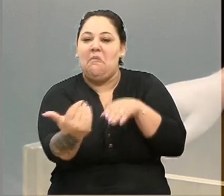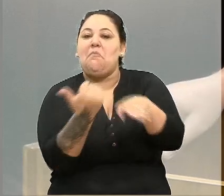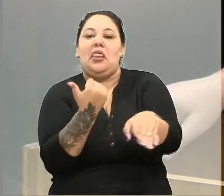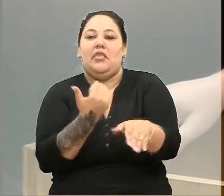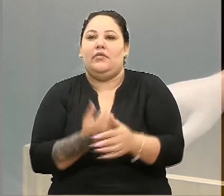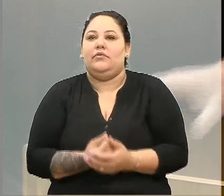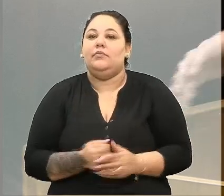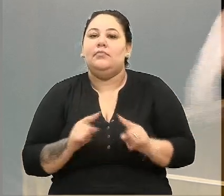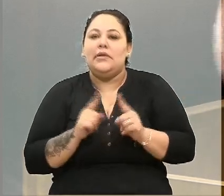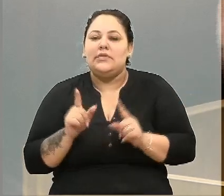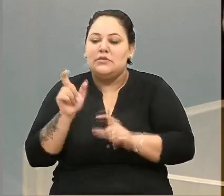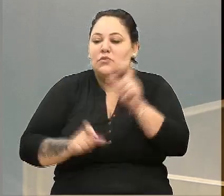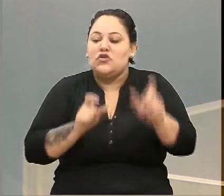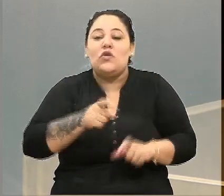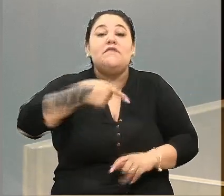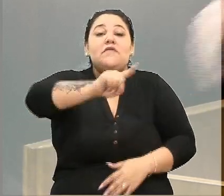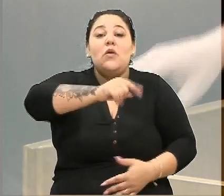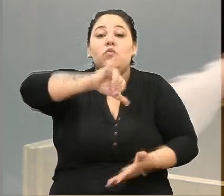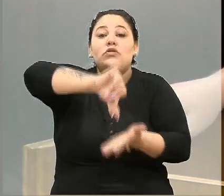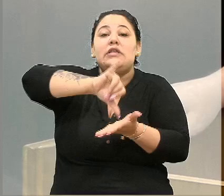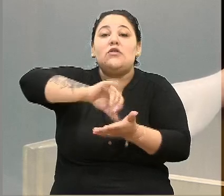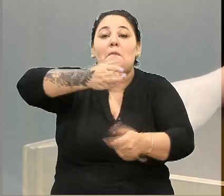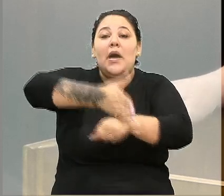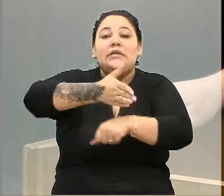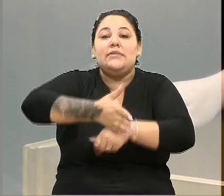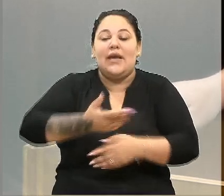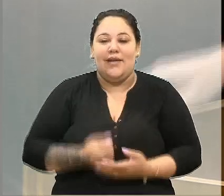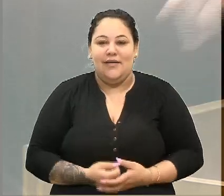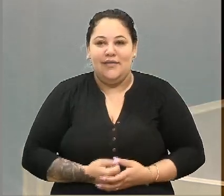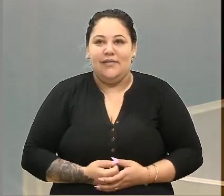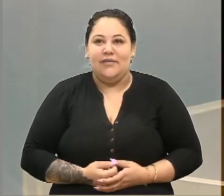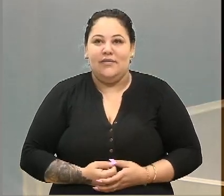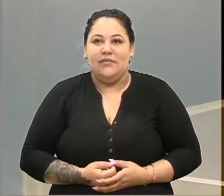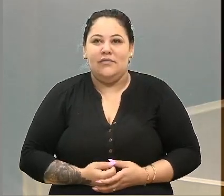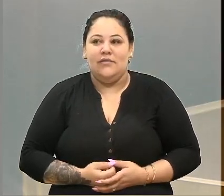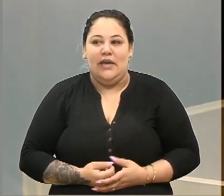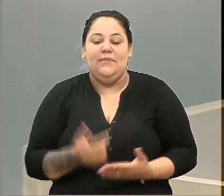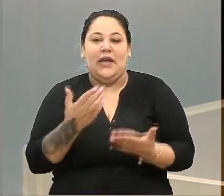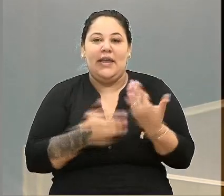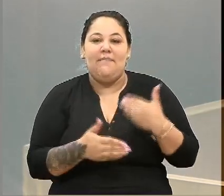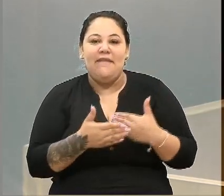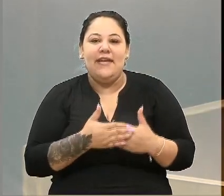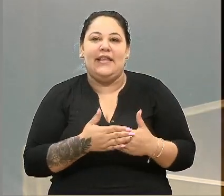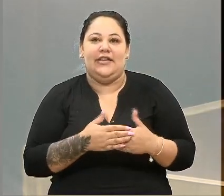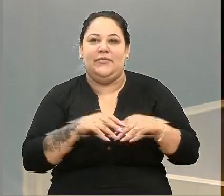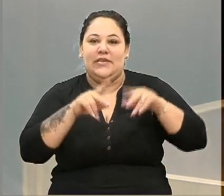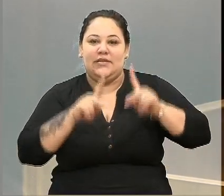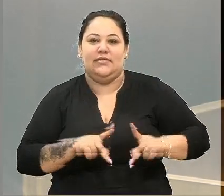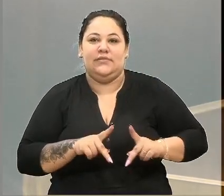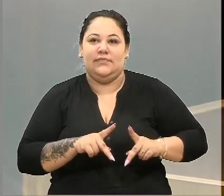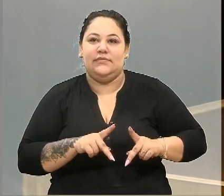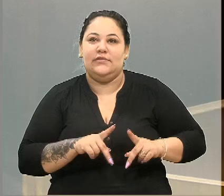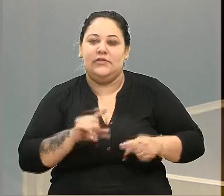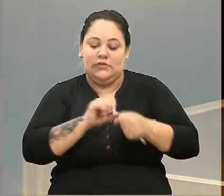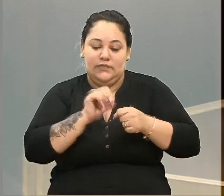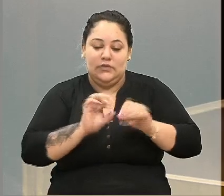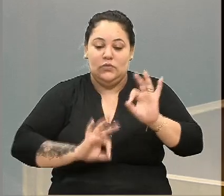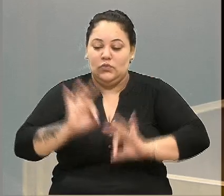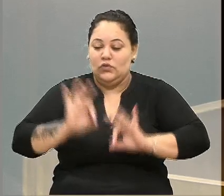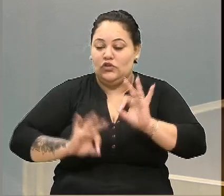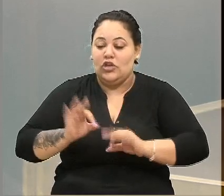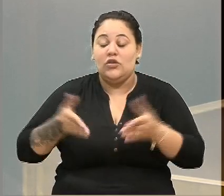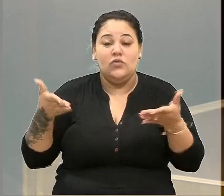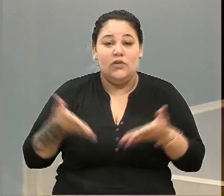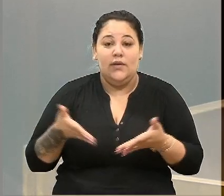desses eventos? Quantas pessoas humanizaram? E nós vamos votar a primeira discussão do projeto hoje, que